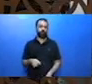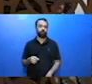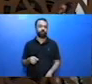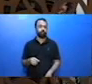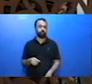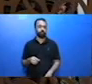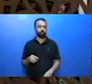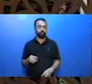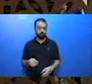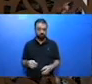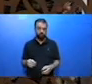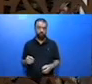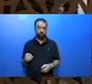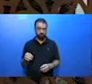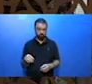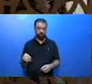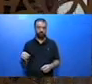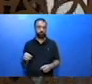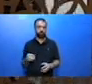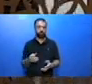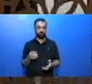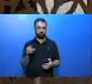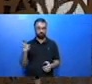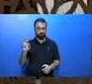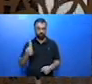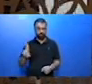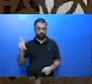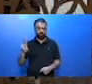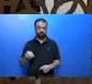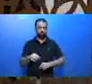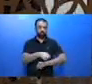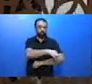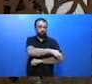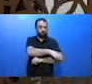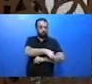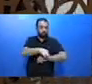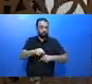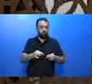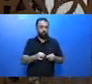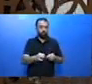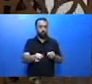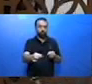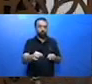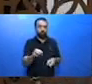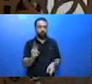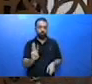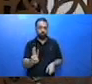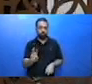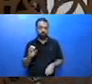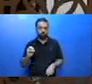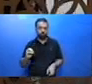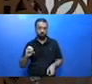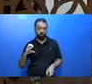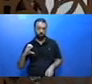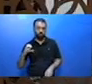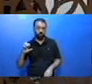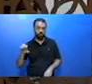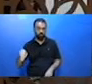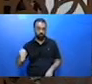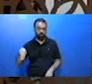recebem, todo ano vem a régua de 30 centímetros. Meninos maiores usam também